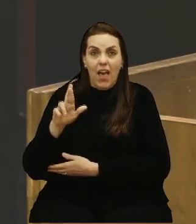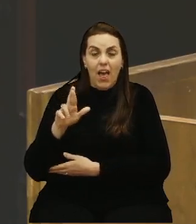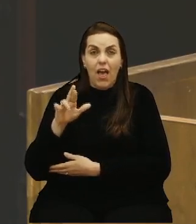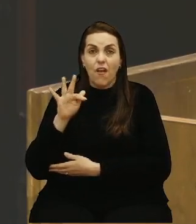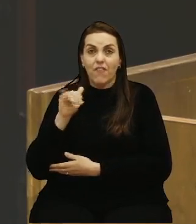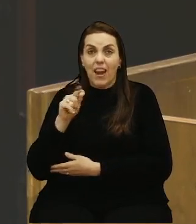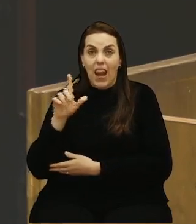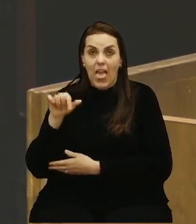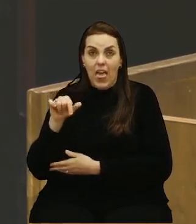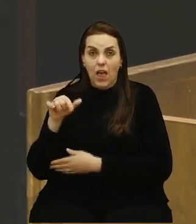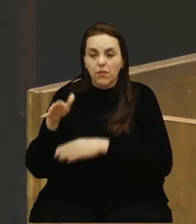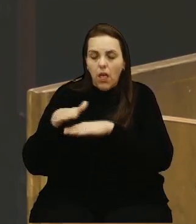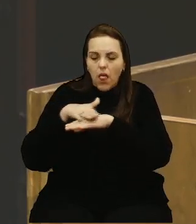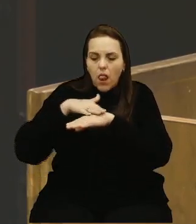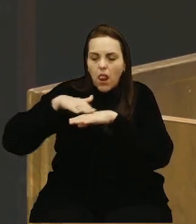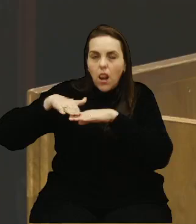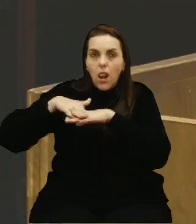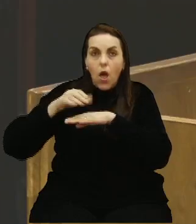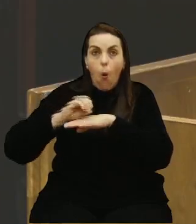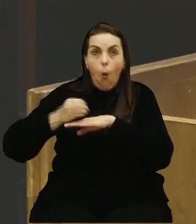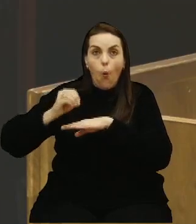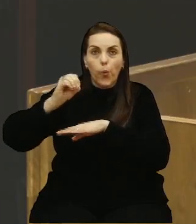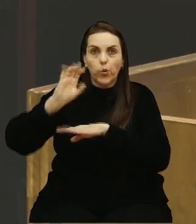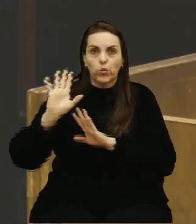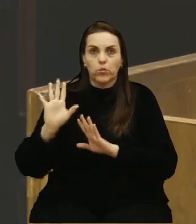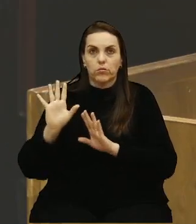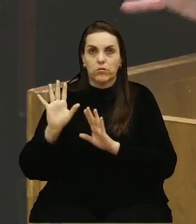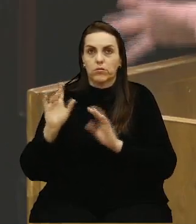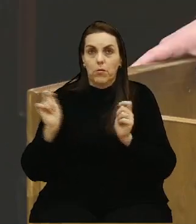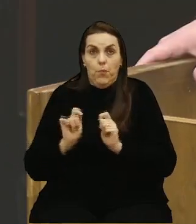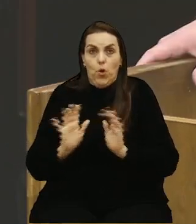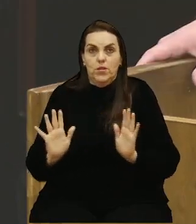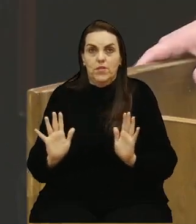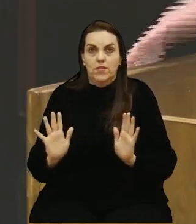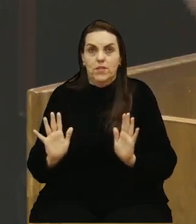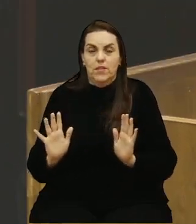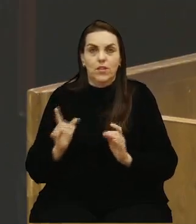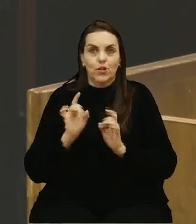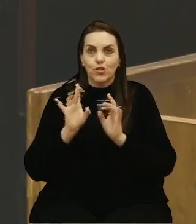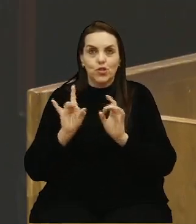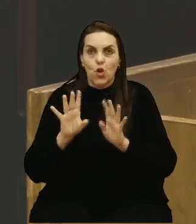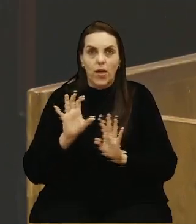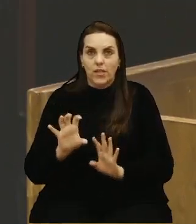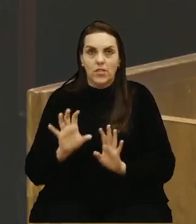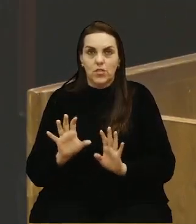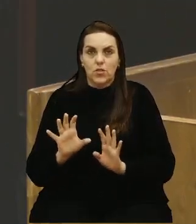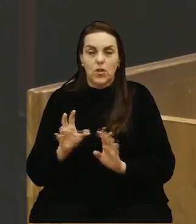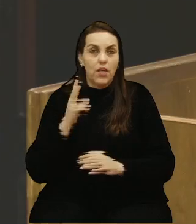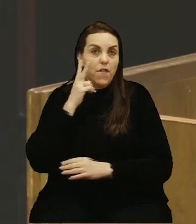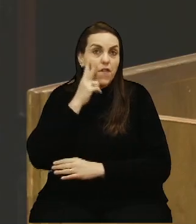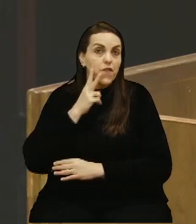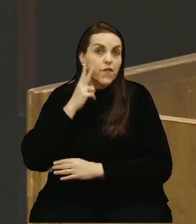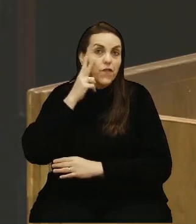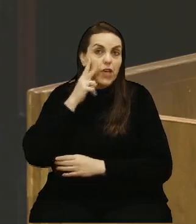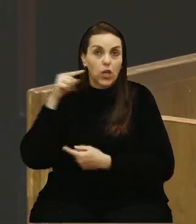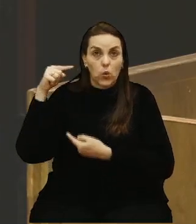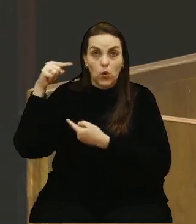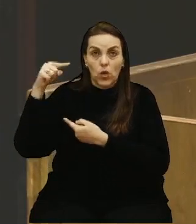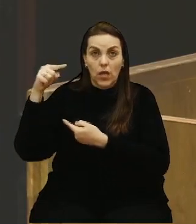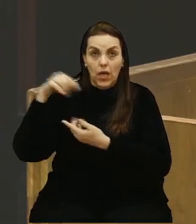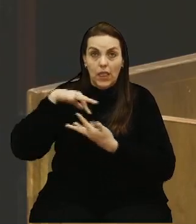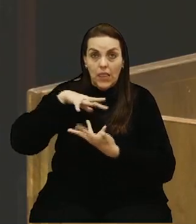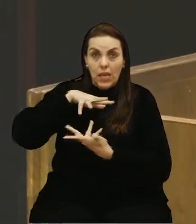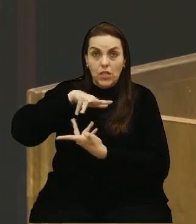folhado a ouro, né? Só pode, não é só isso. Deve ser, garrafa de vinho deve ser internacional, que